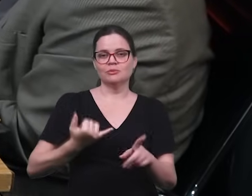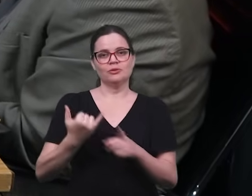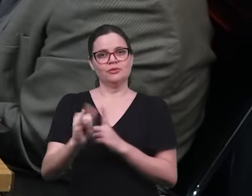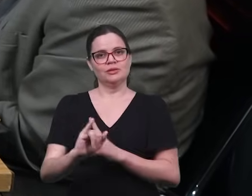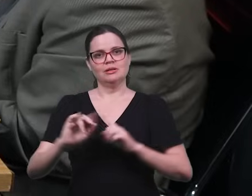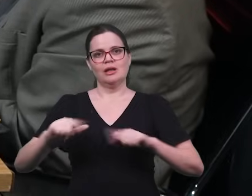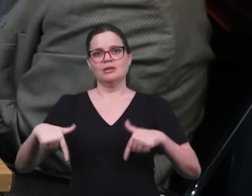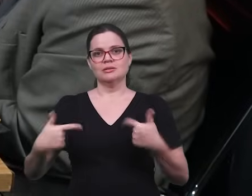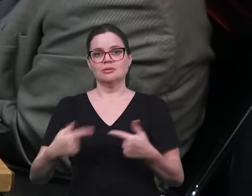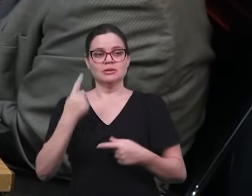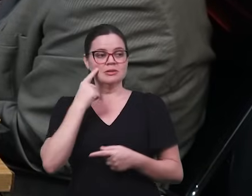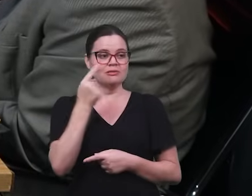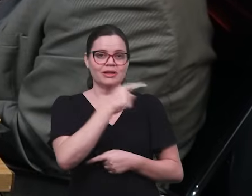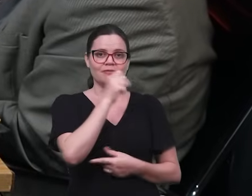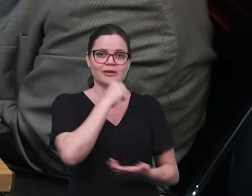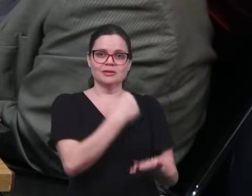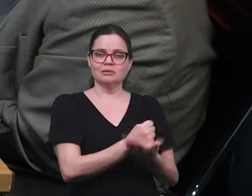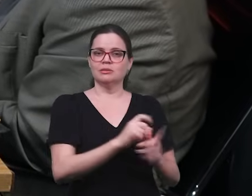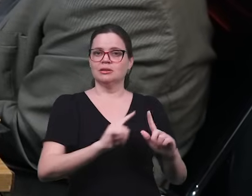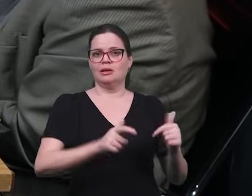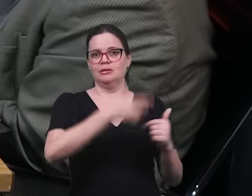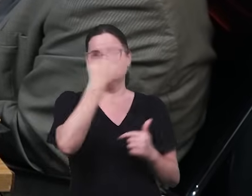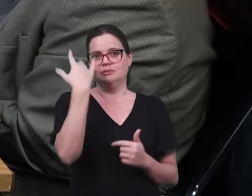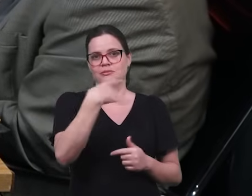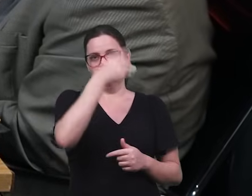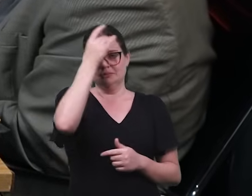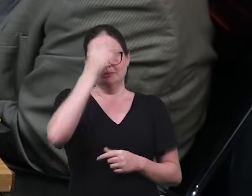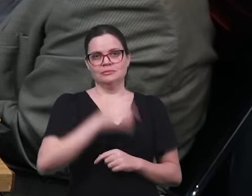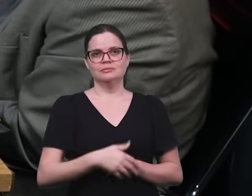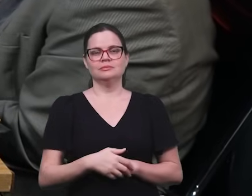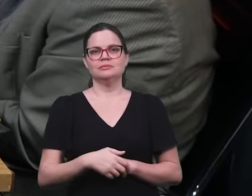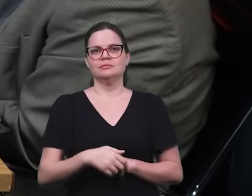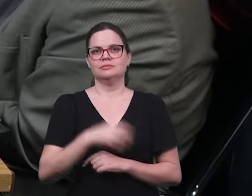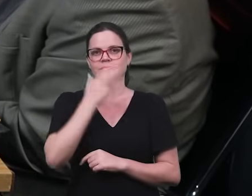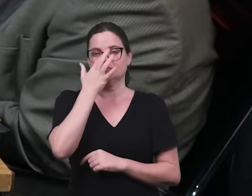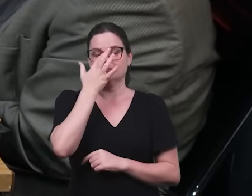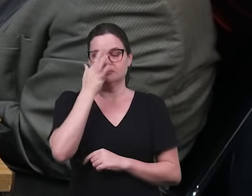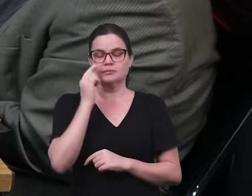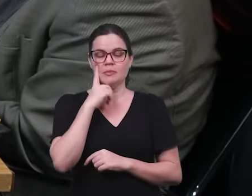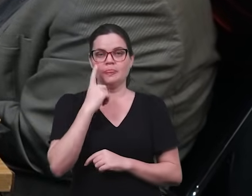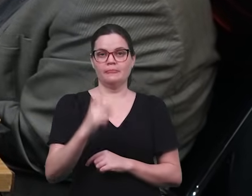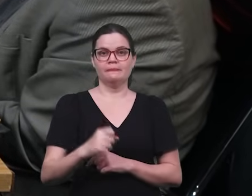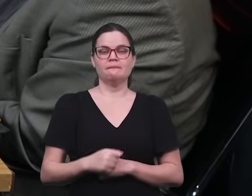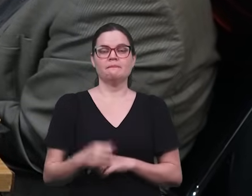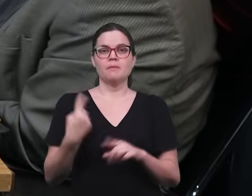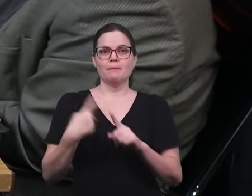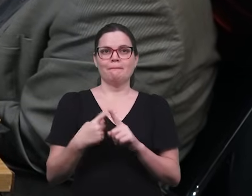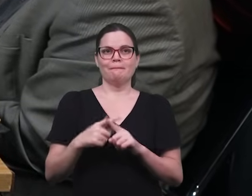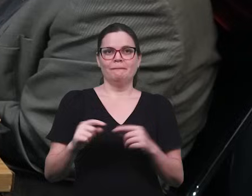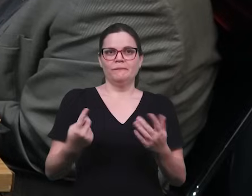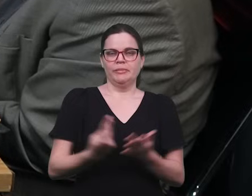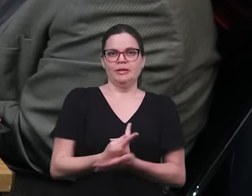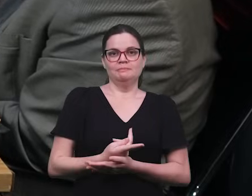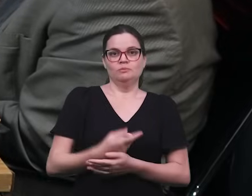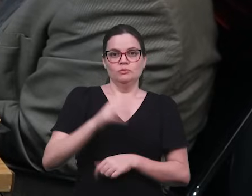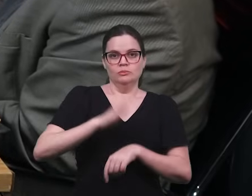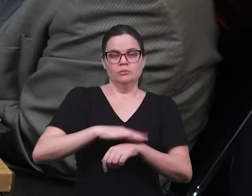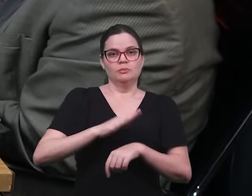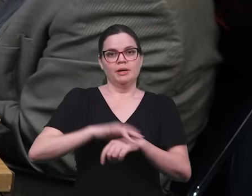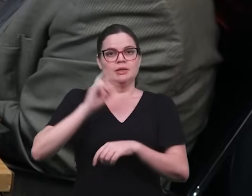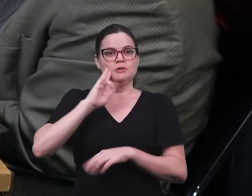Espírito Santo lá no Velho Testamento. A operação do Espírito Santo. O interessante é que quando o Senhor chama